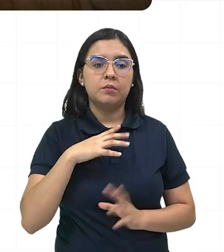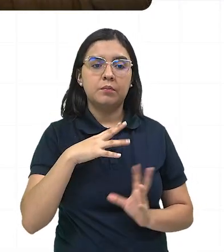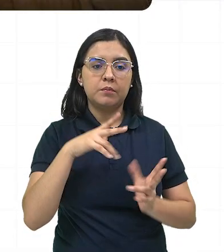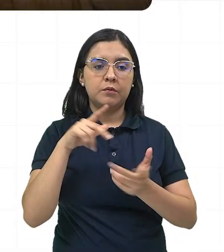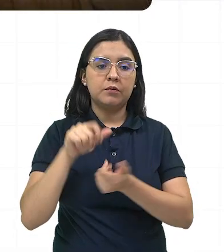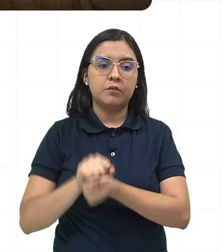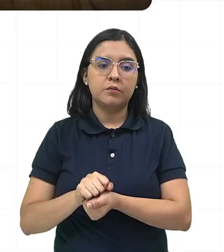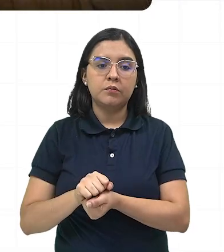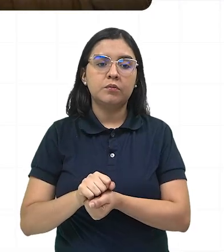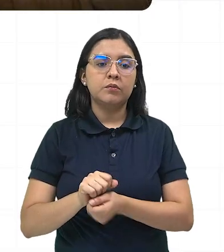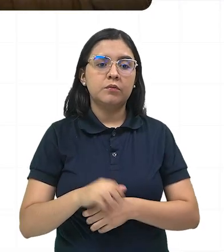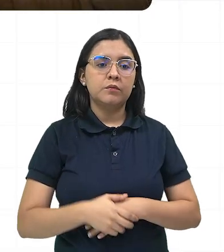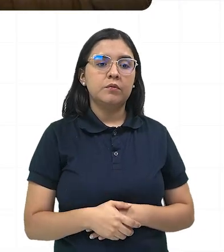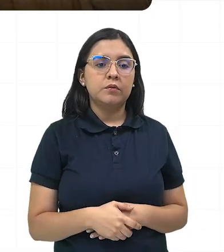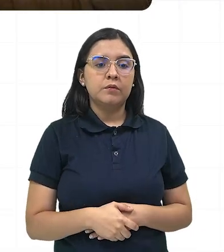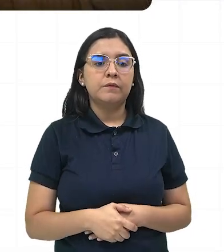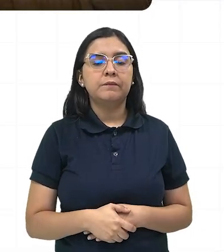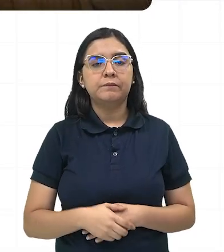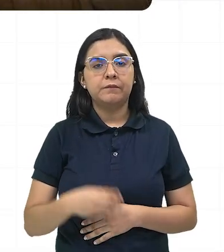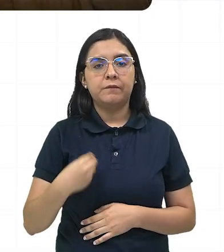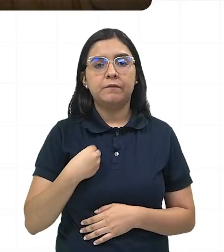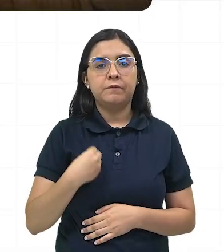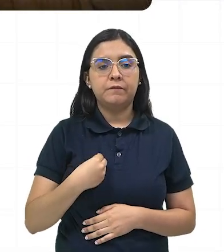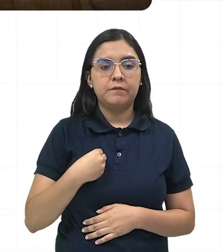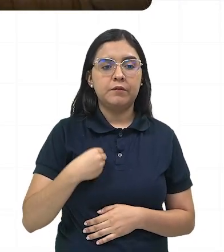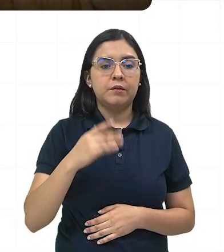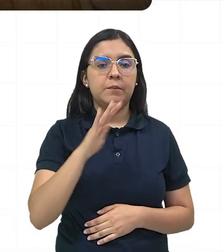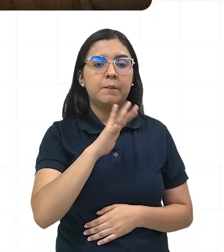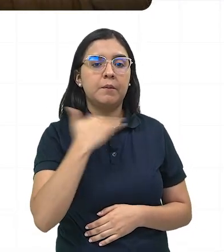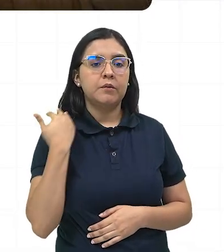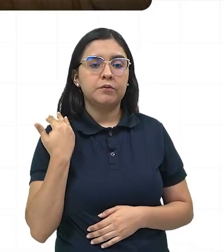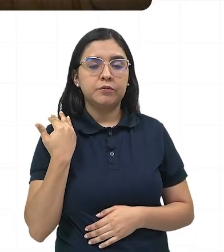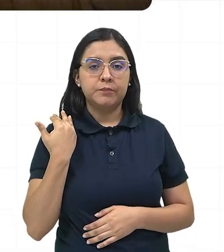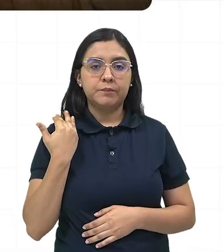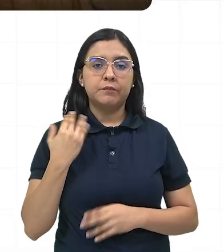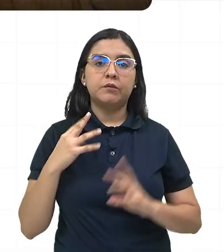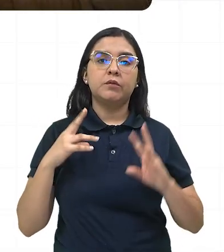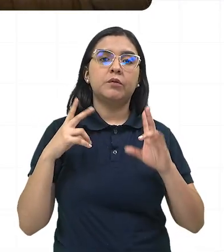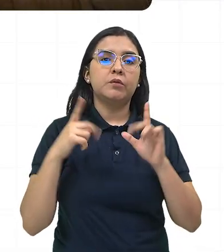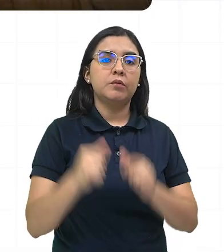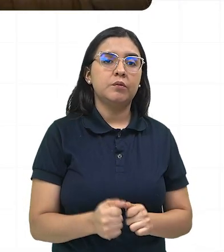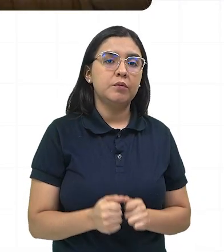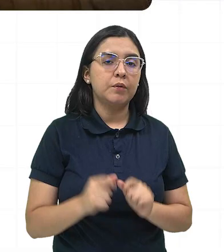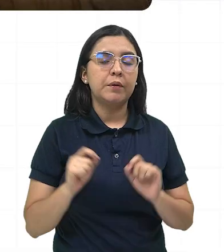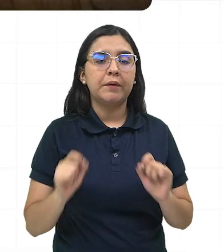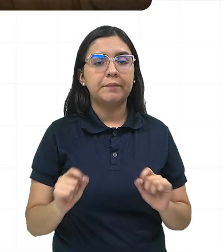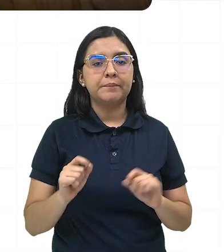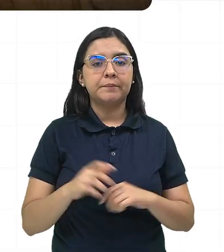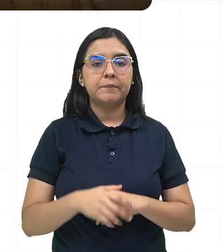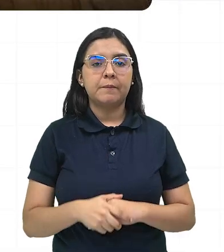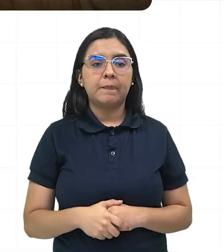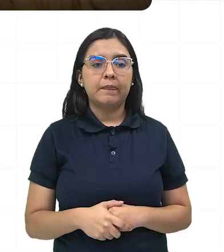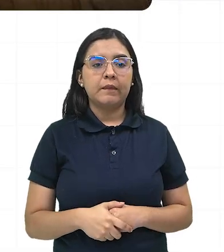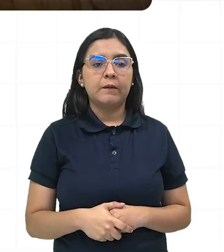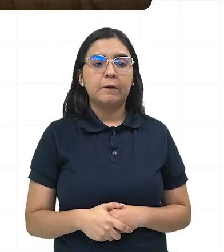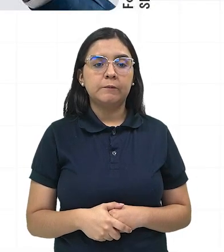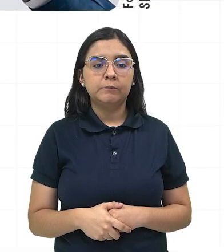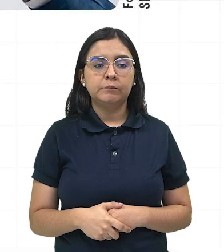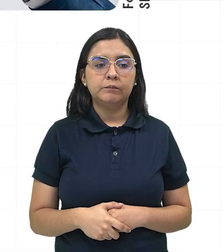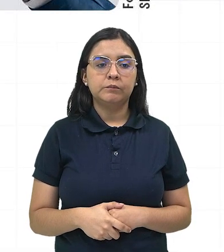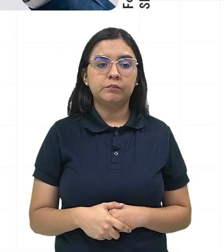mundo, né? Vida, morte, tudo isso vai desembocar